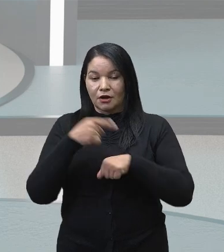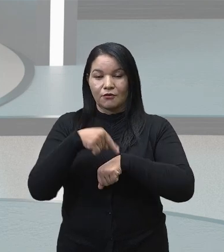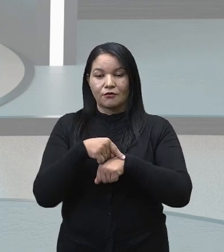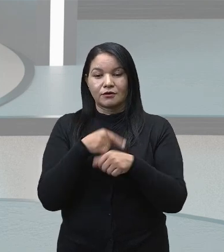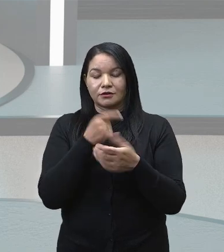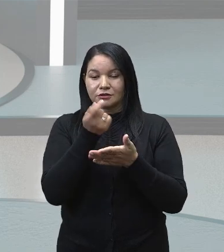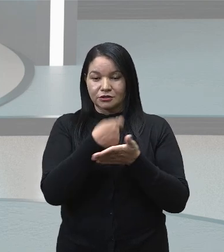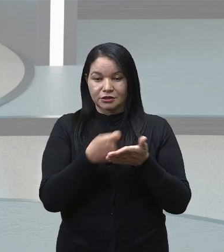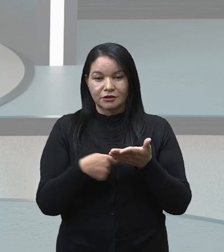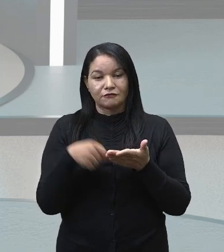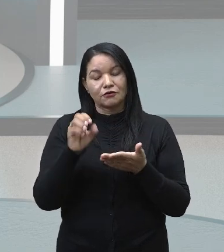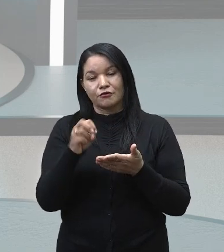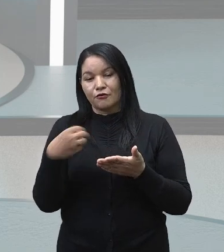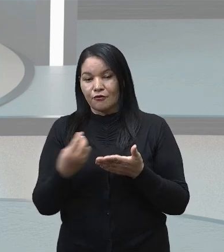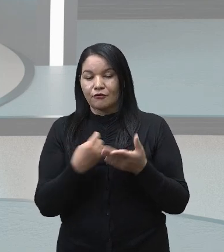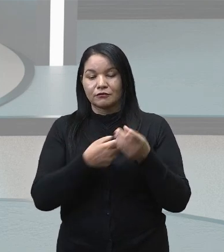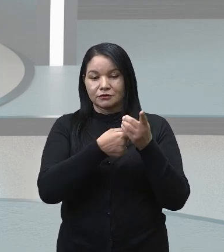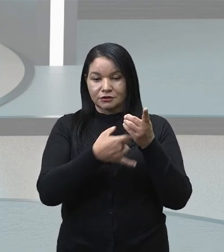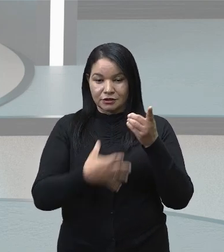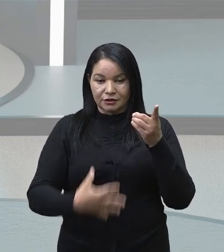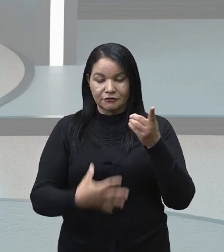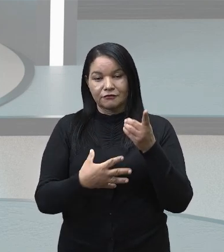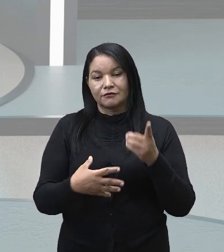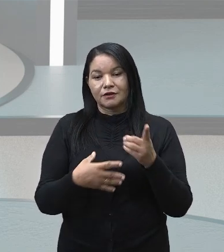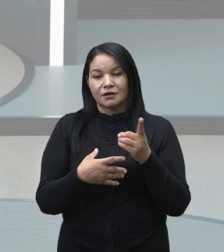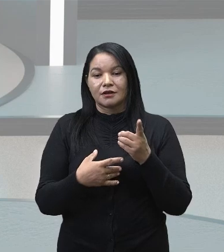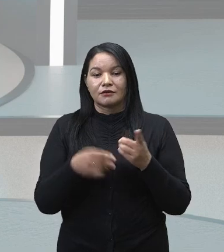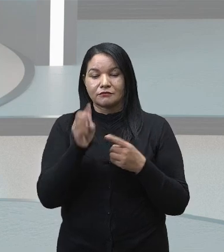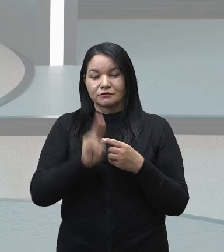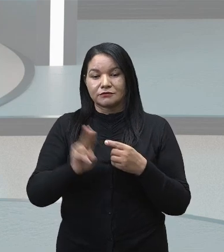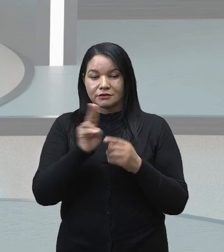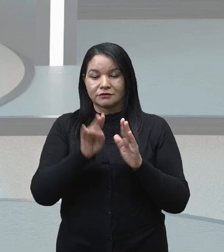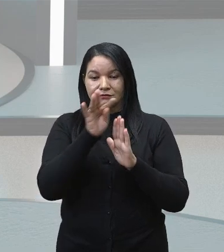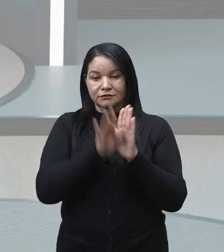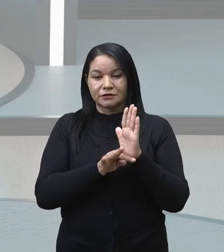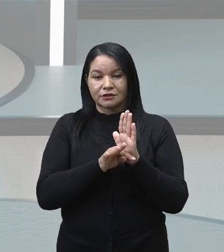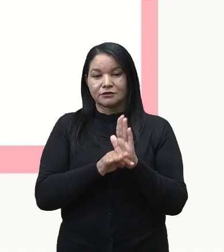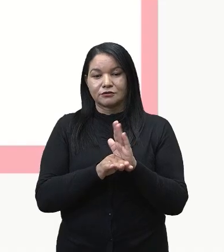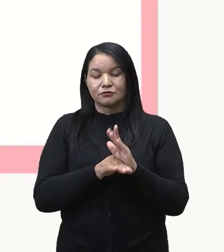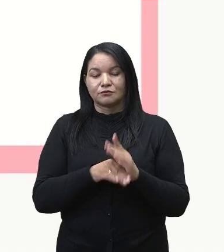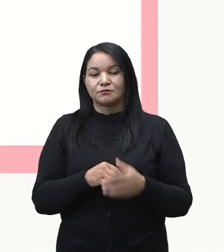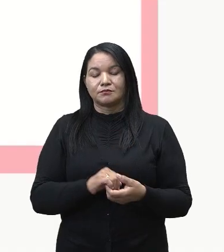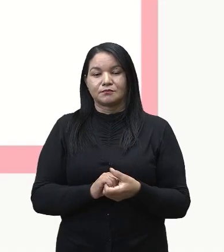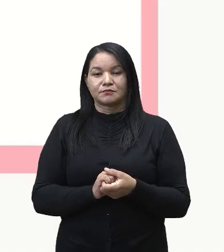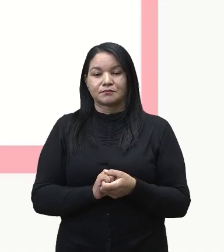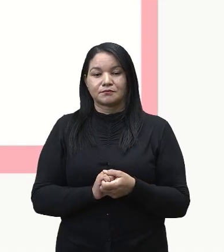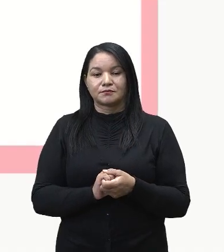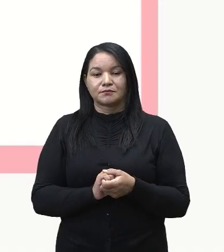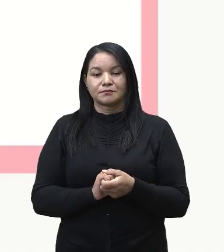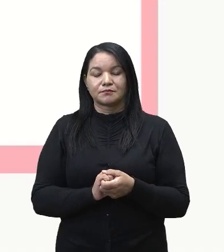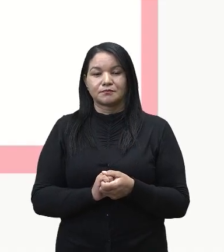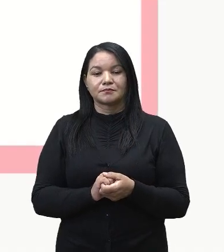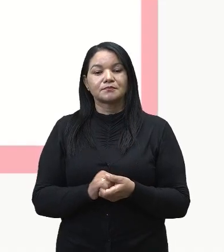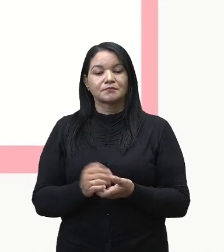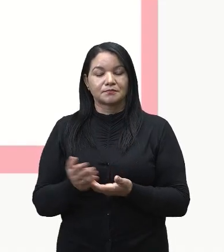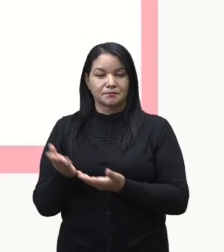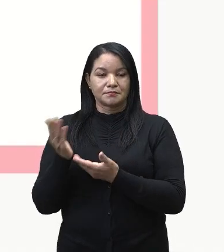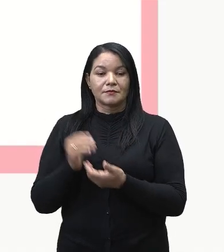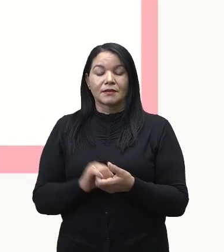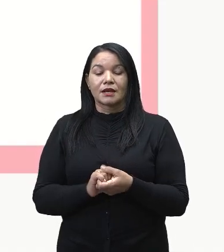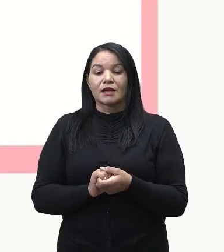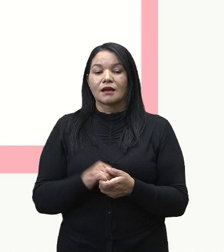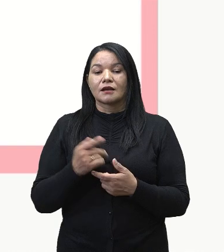ou descrever algo, né? Fazendo uso aí do texto descritivo. Vamos olhar aqui comigo. O primeiro são